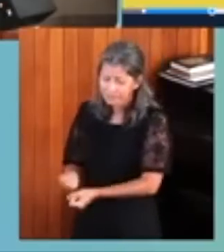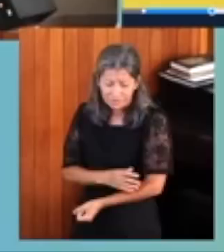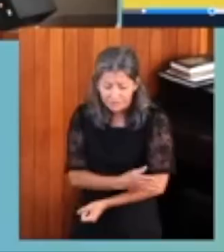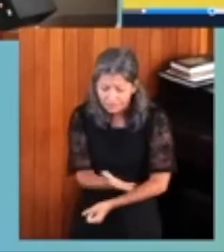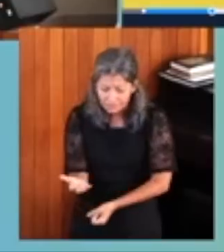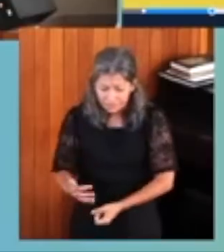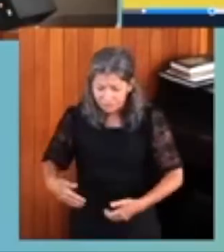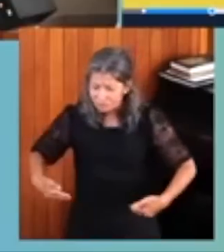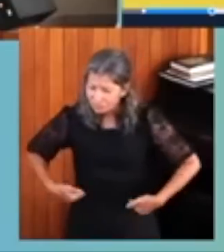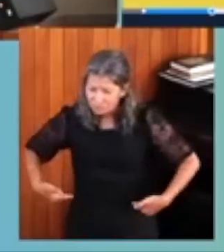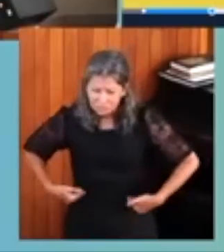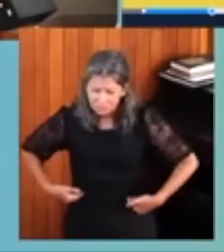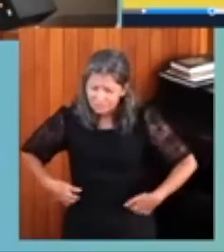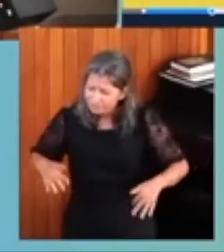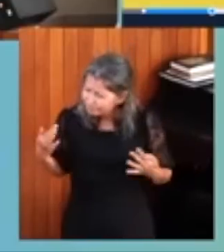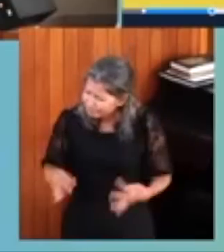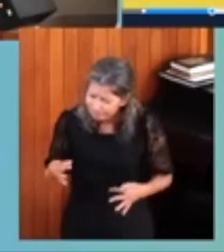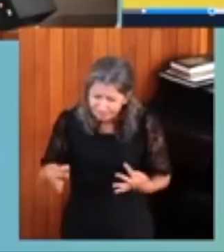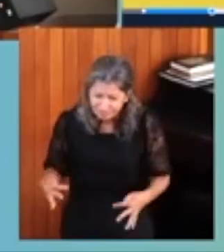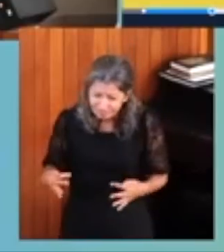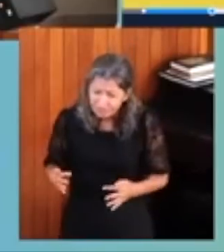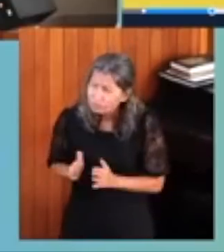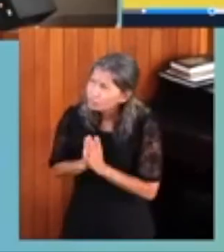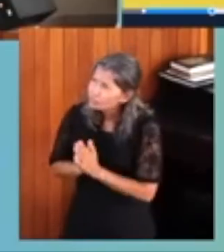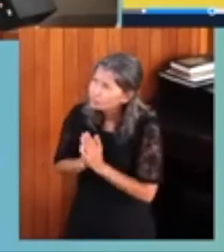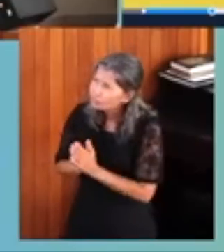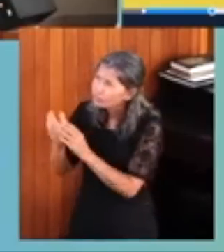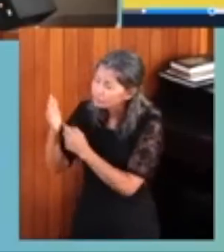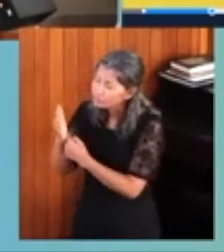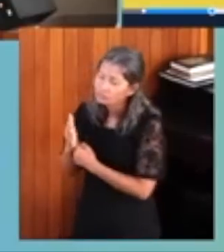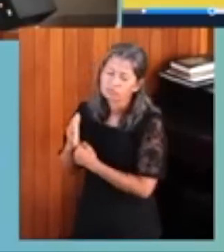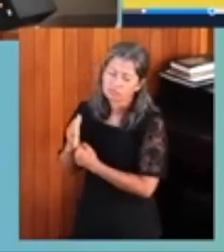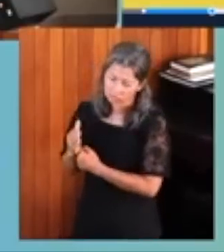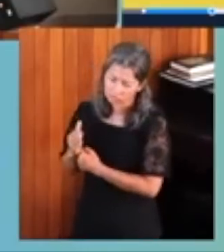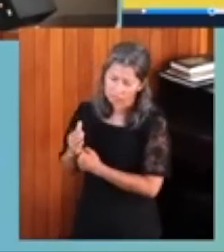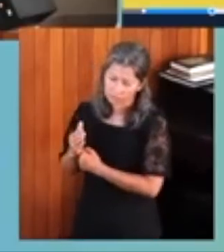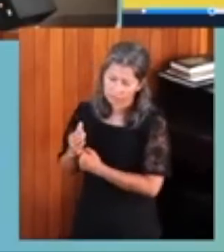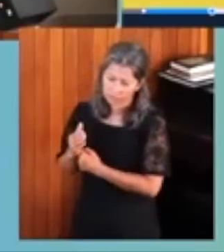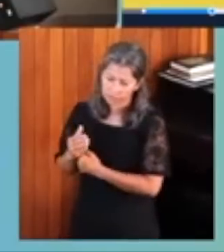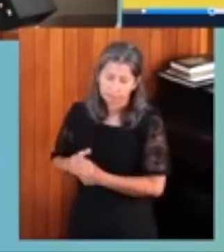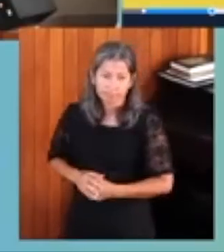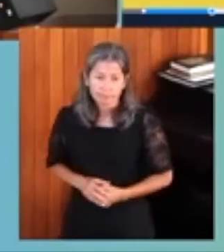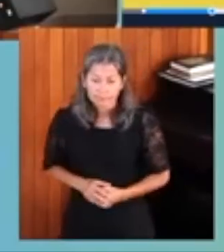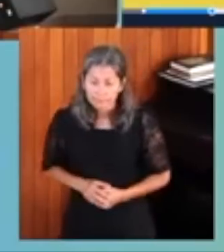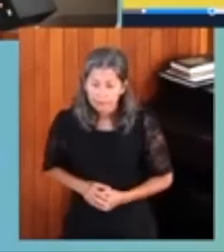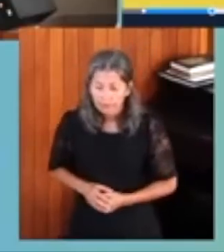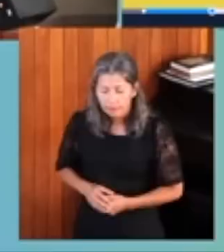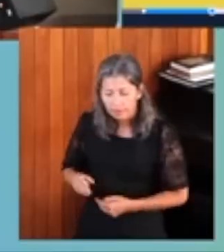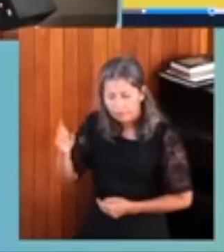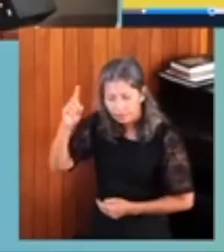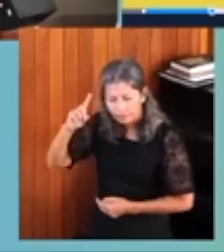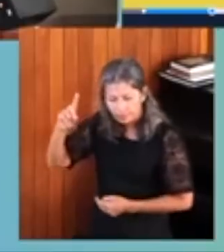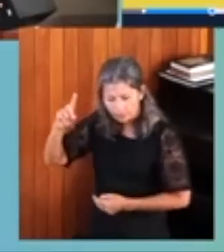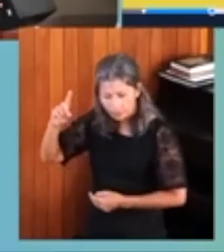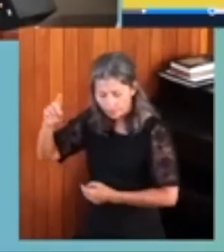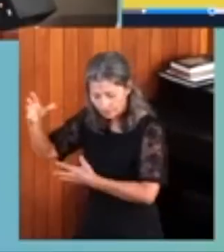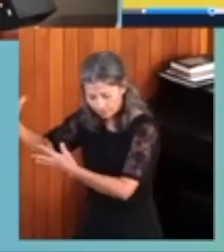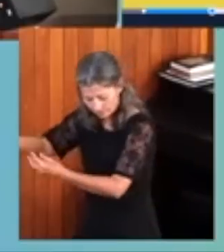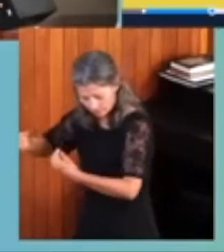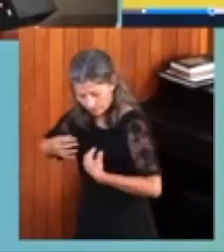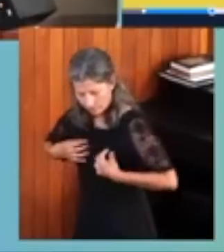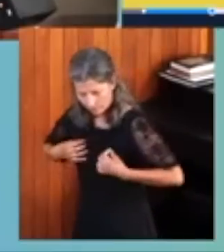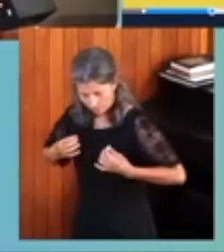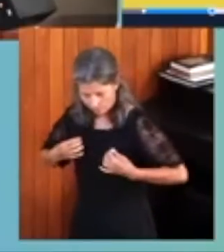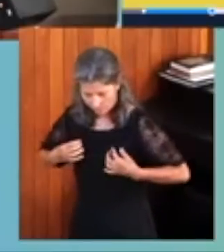terra? Então a cada um deles foi dada uma veste branca, e lhes foi pedido que repousasse ainda um pouco de